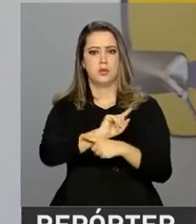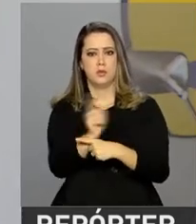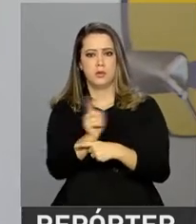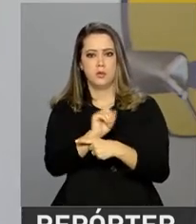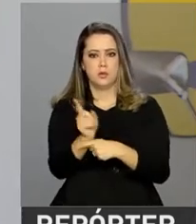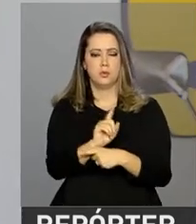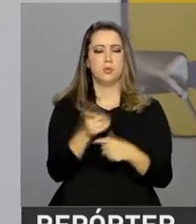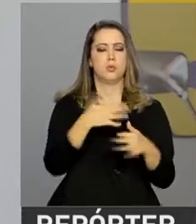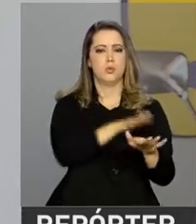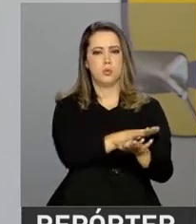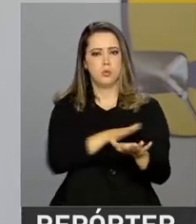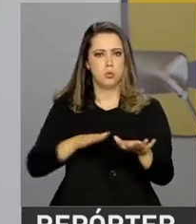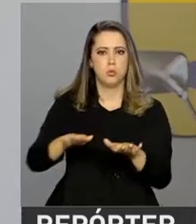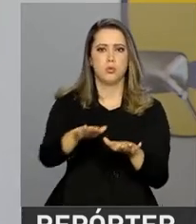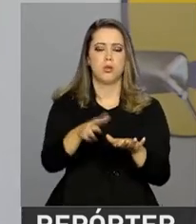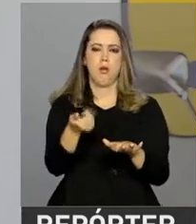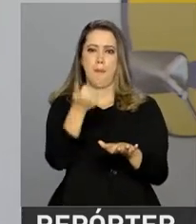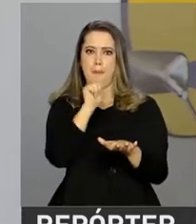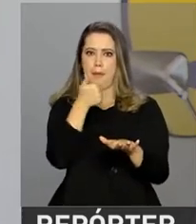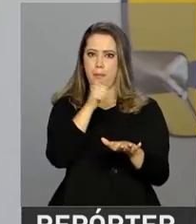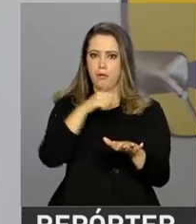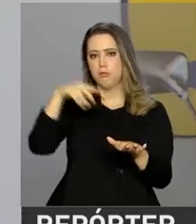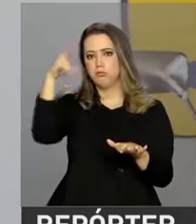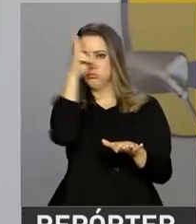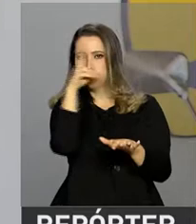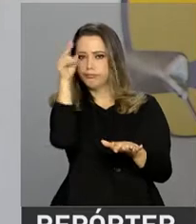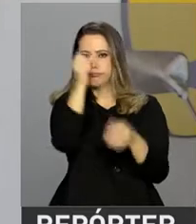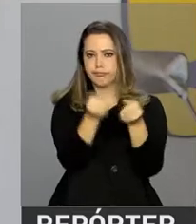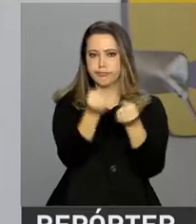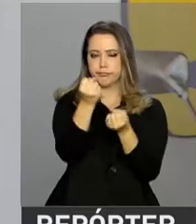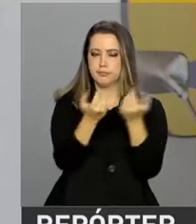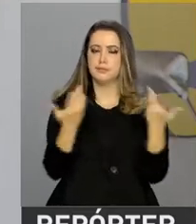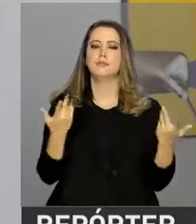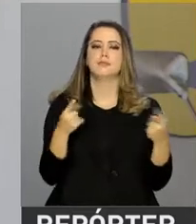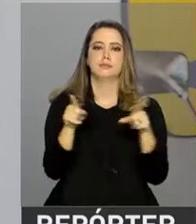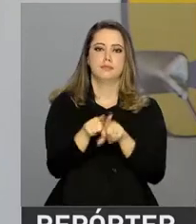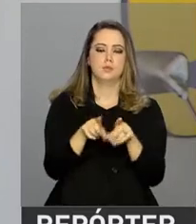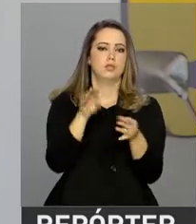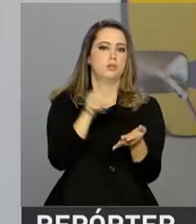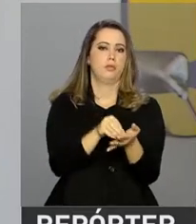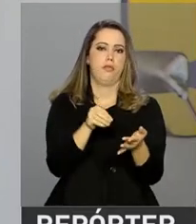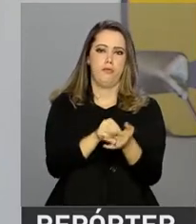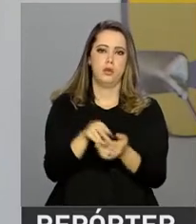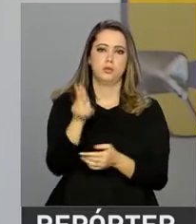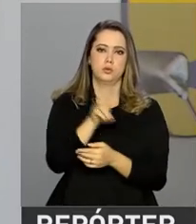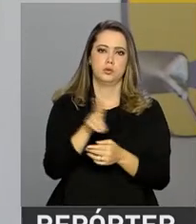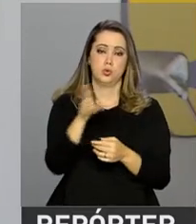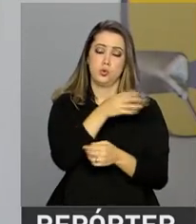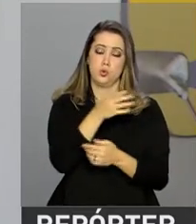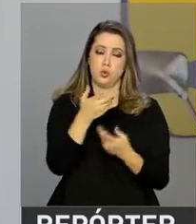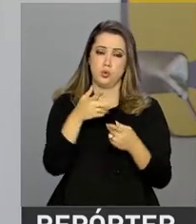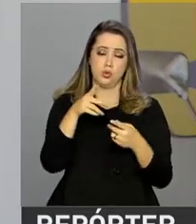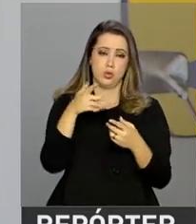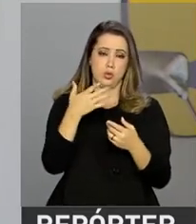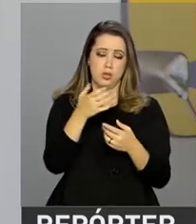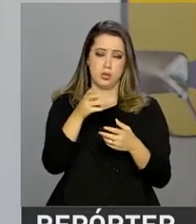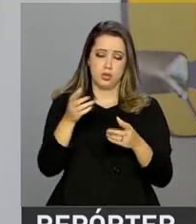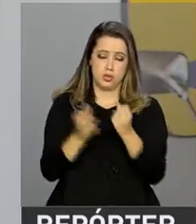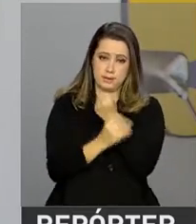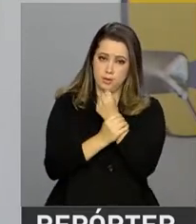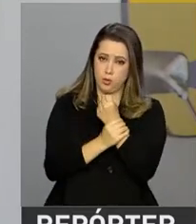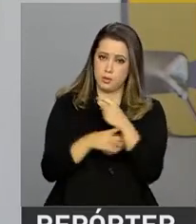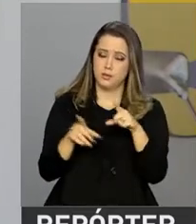ultrapassagem indevida ou judicial com a influência de álcool ao volante e também a falta de equipamentos de segurança então essa foi a estratégia